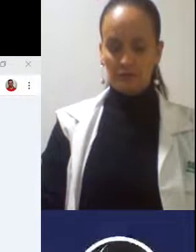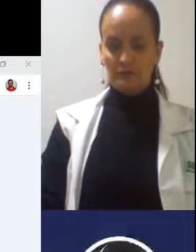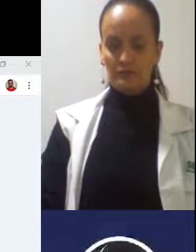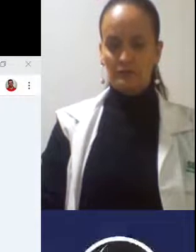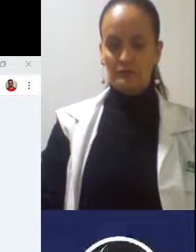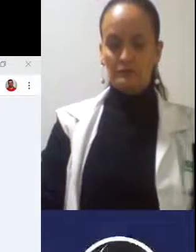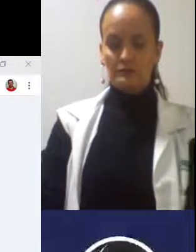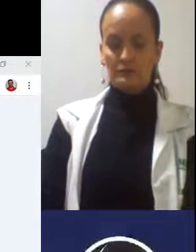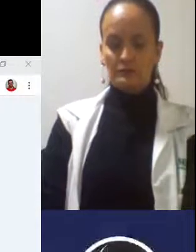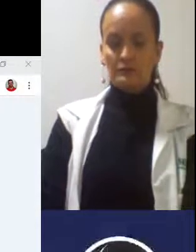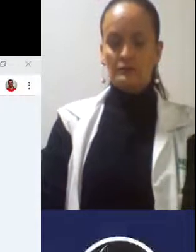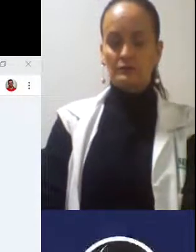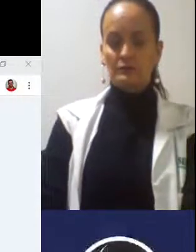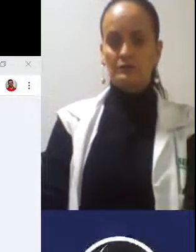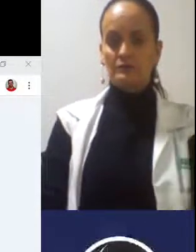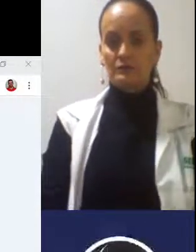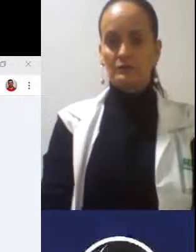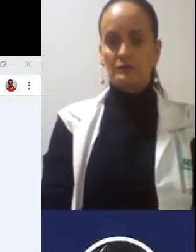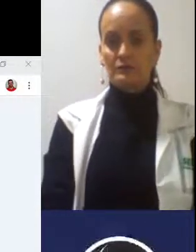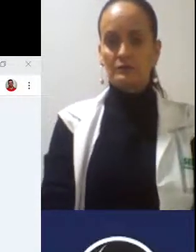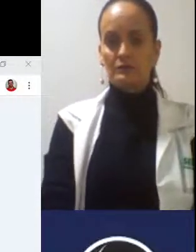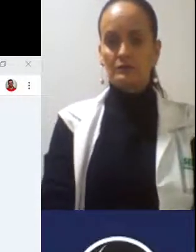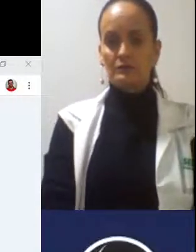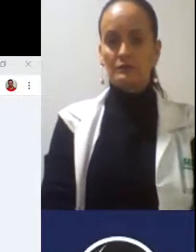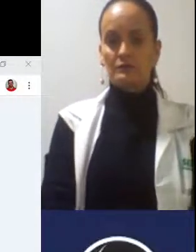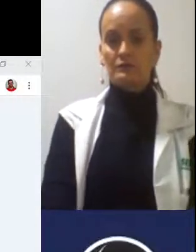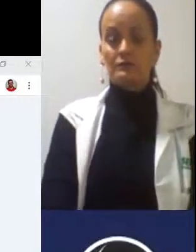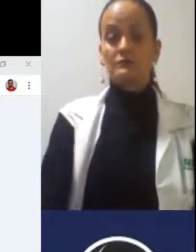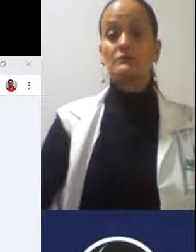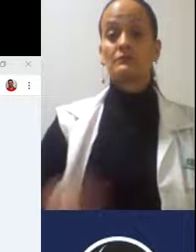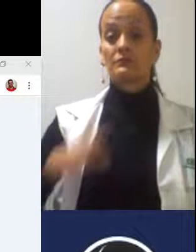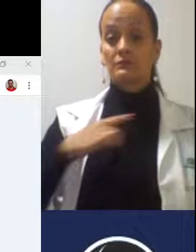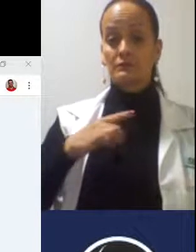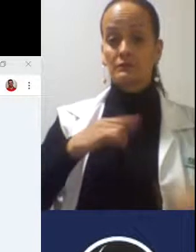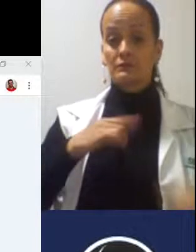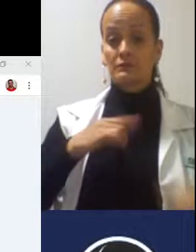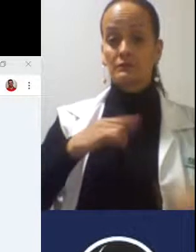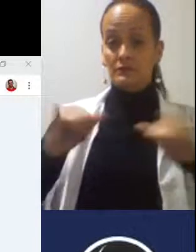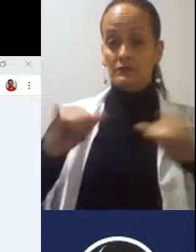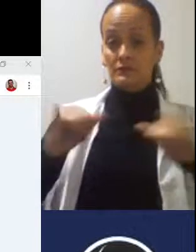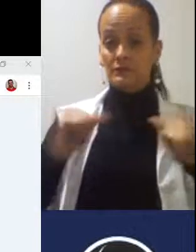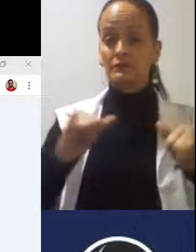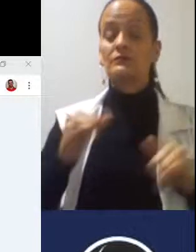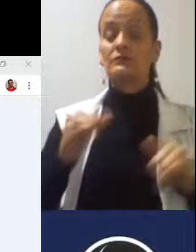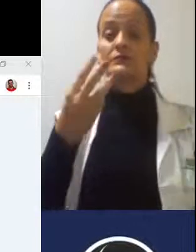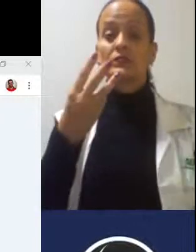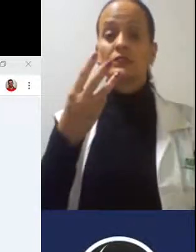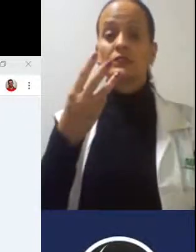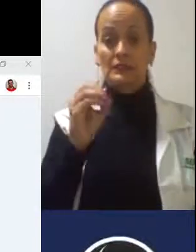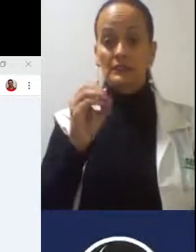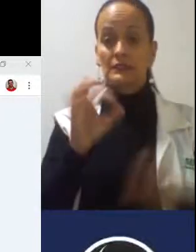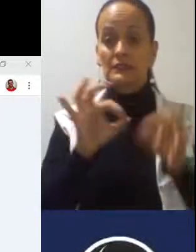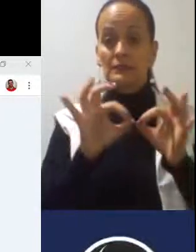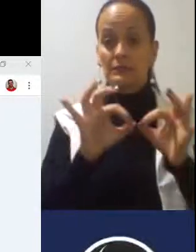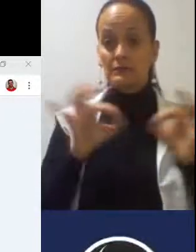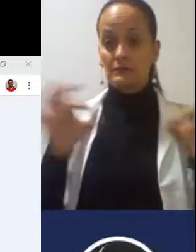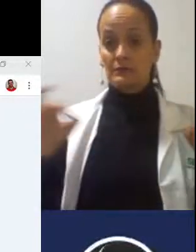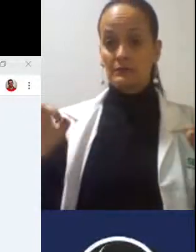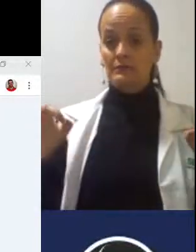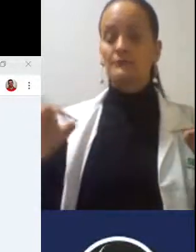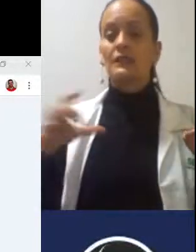Só um instante. Então essa informação aqui, ó, de 130 metros, vou destacar ela aqui para vocês, é o comprimento dos